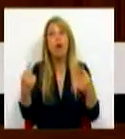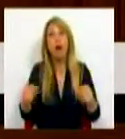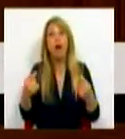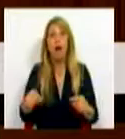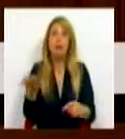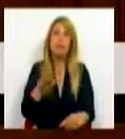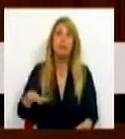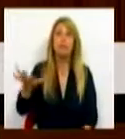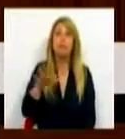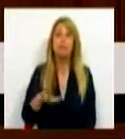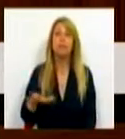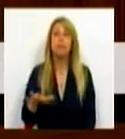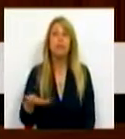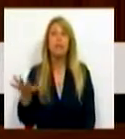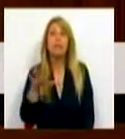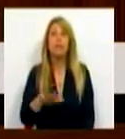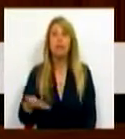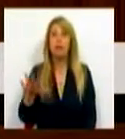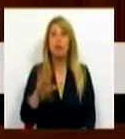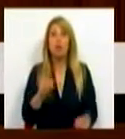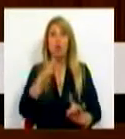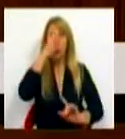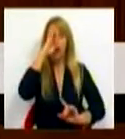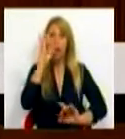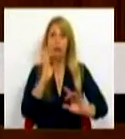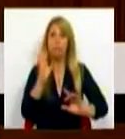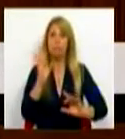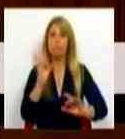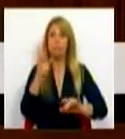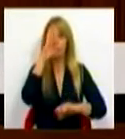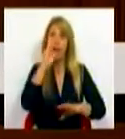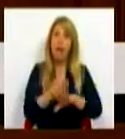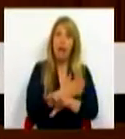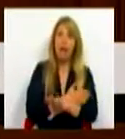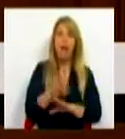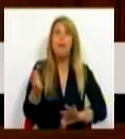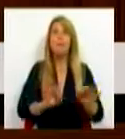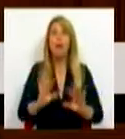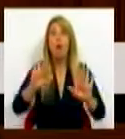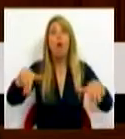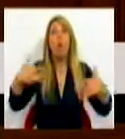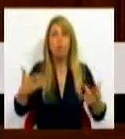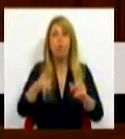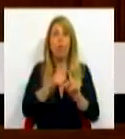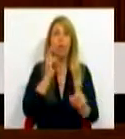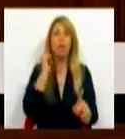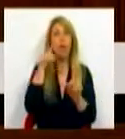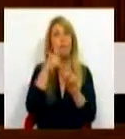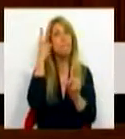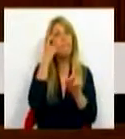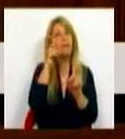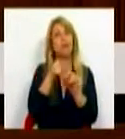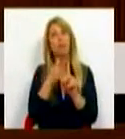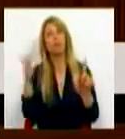que eventualmente não sejam atempadamente detectadas e possa haver alguns desvios face àquilo que é preconizado. Ok? Só